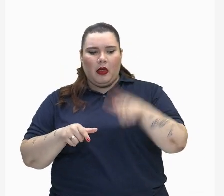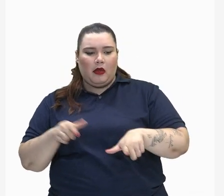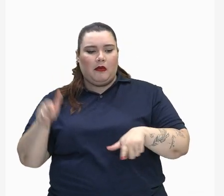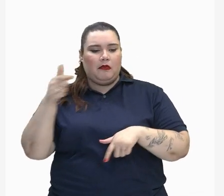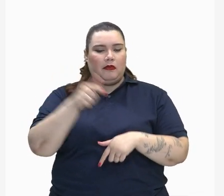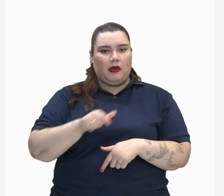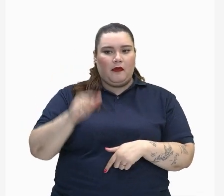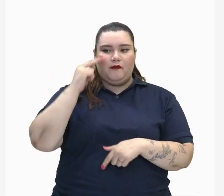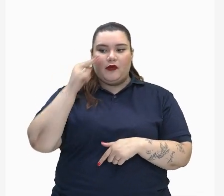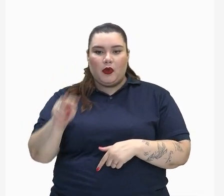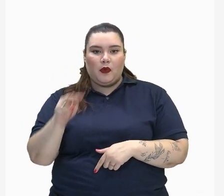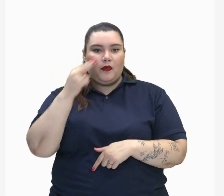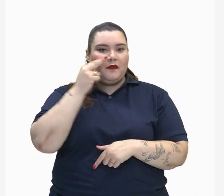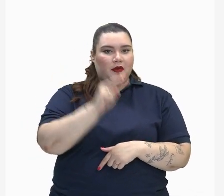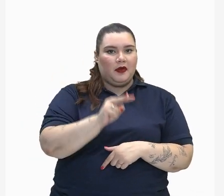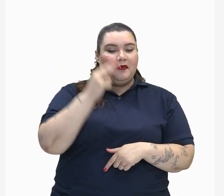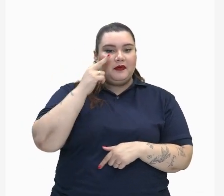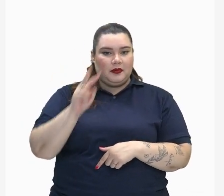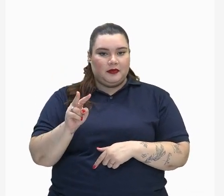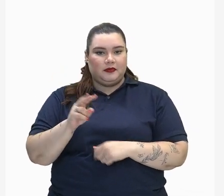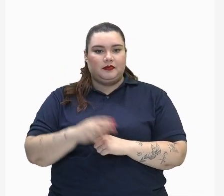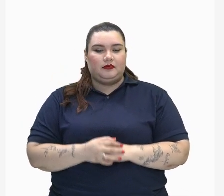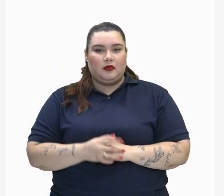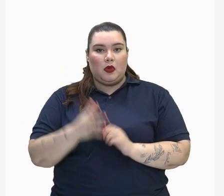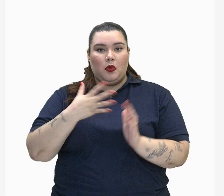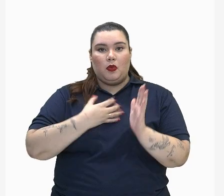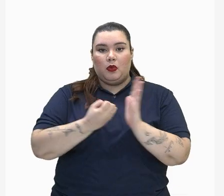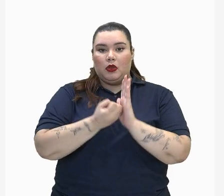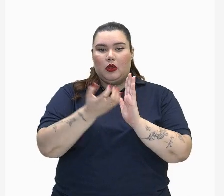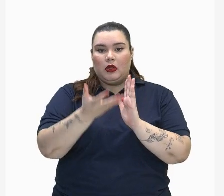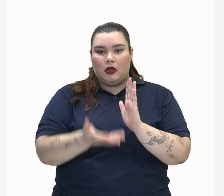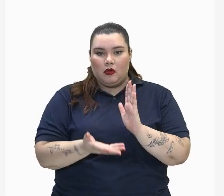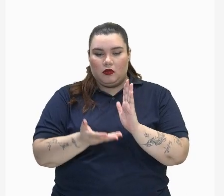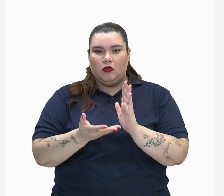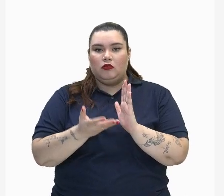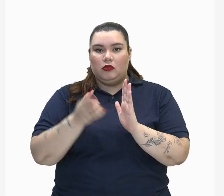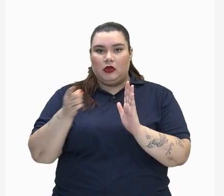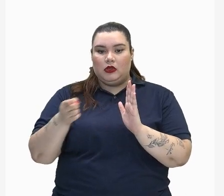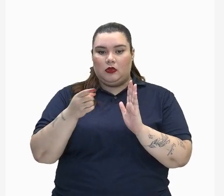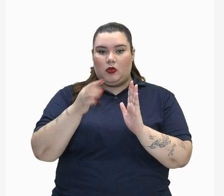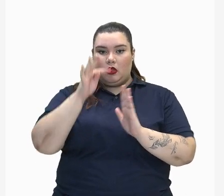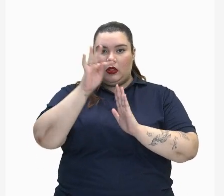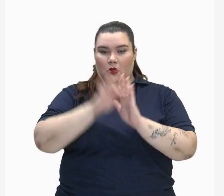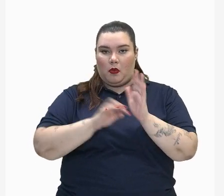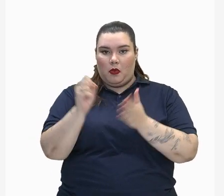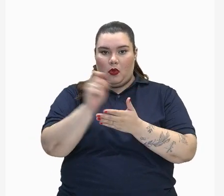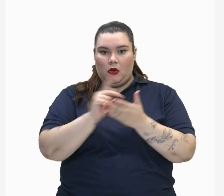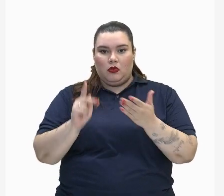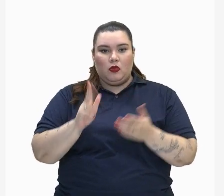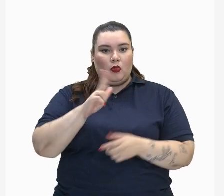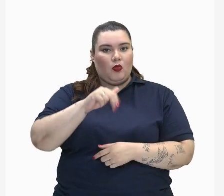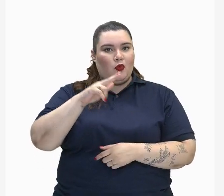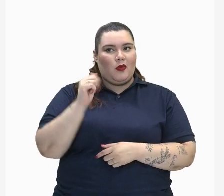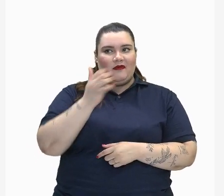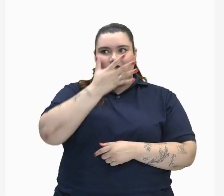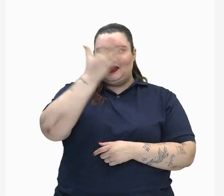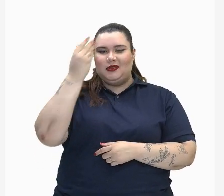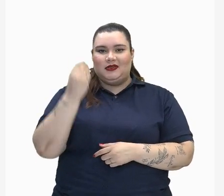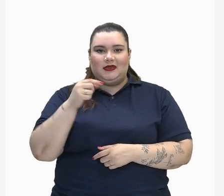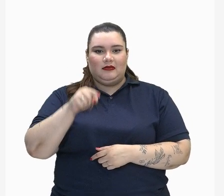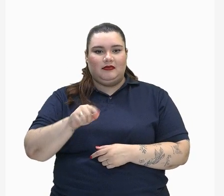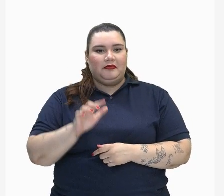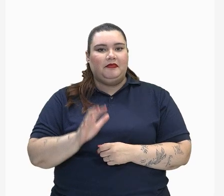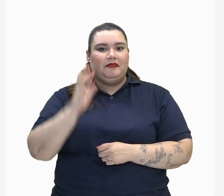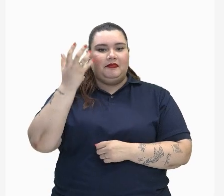né? Falamos mais de uma vez. O eu lírico, que é aquele que fala no poema, diz que nunca vai esquecer